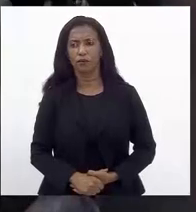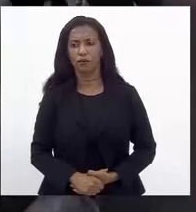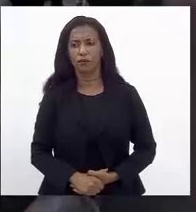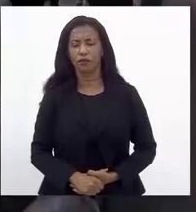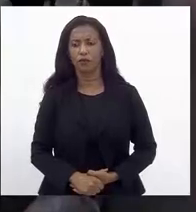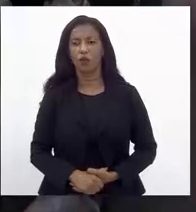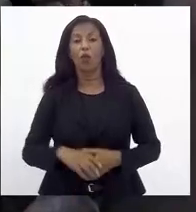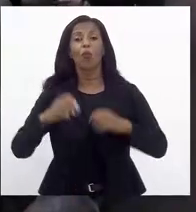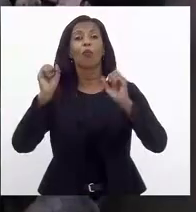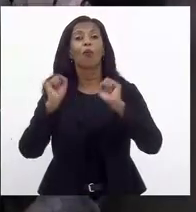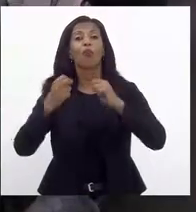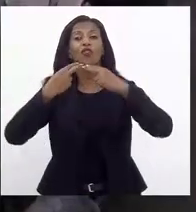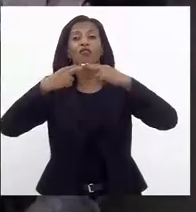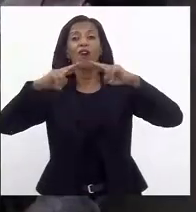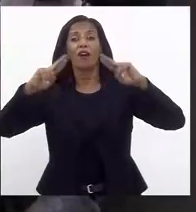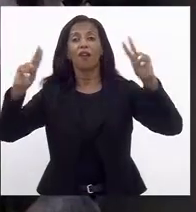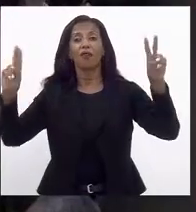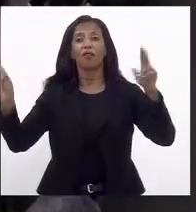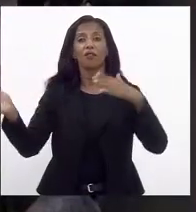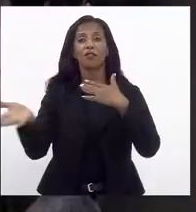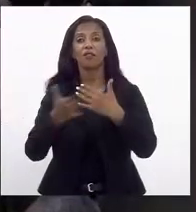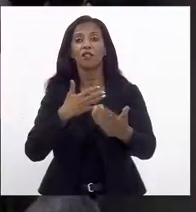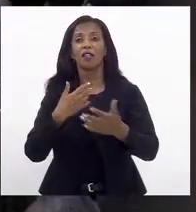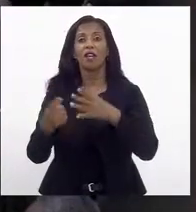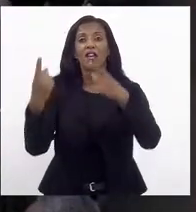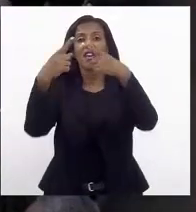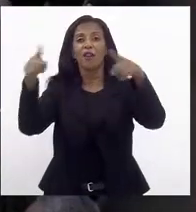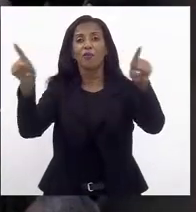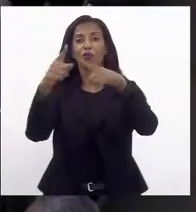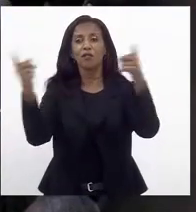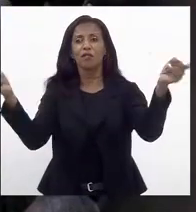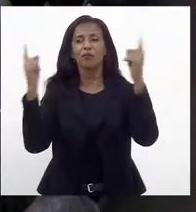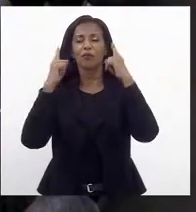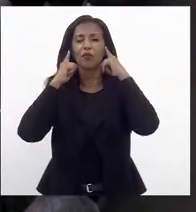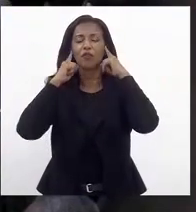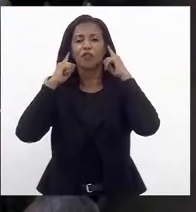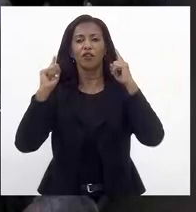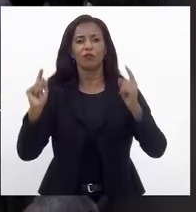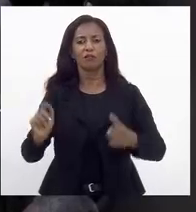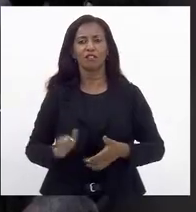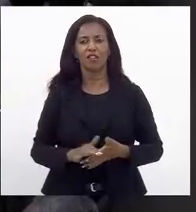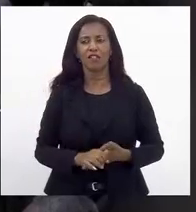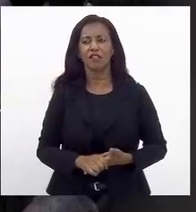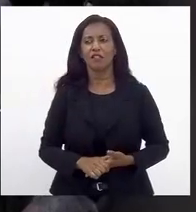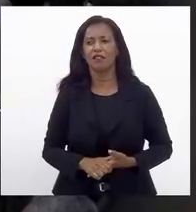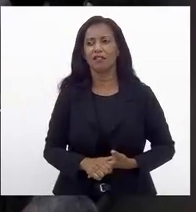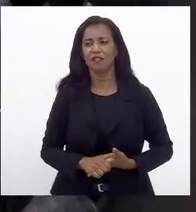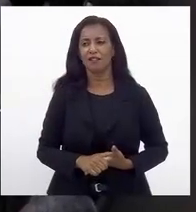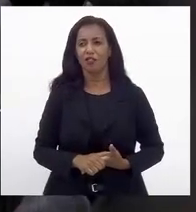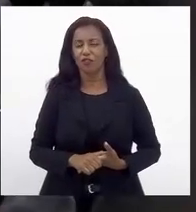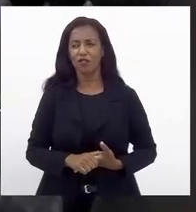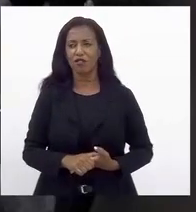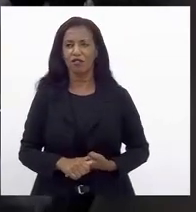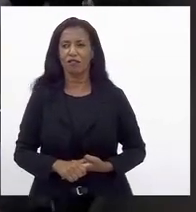o podem vai à vontade que a falha de você isso é música para o meu ouvido pode falar à vontade